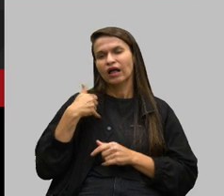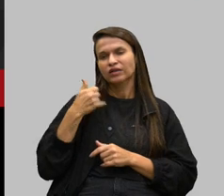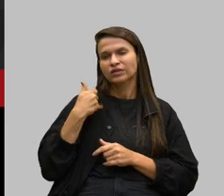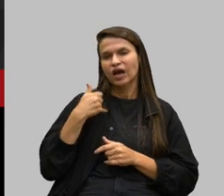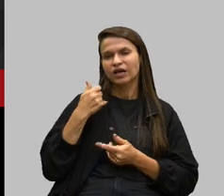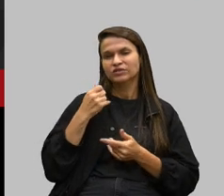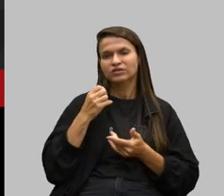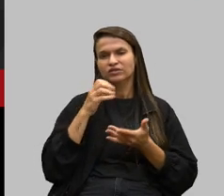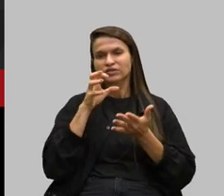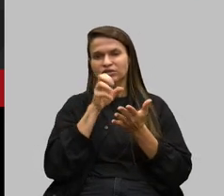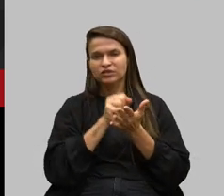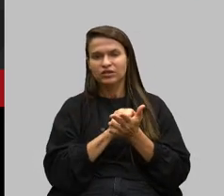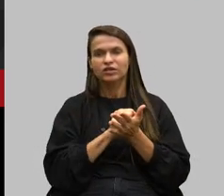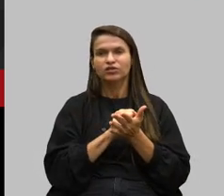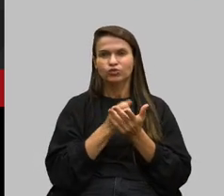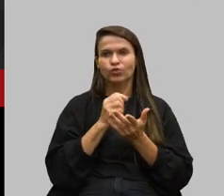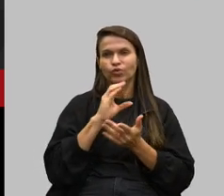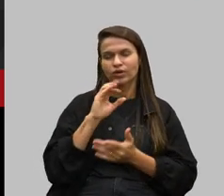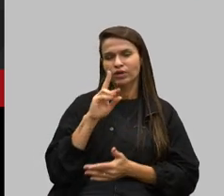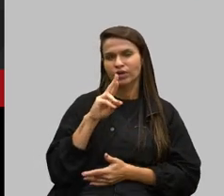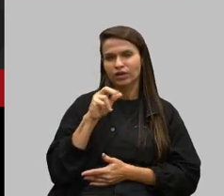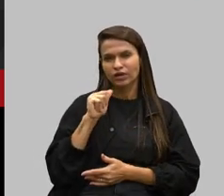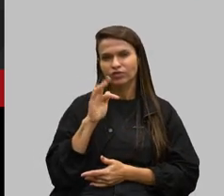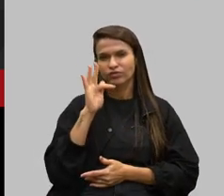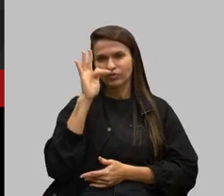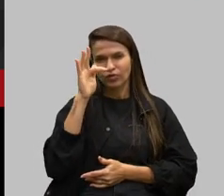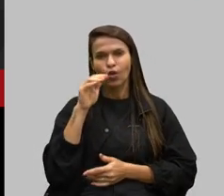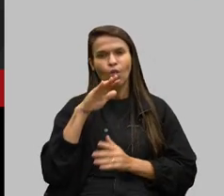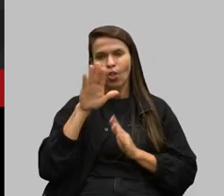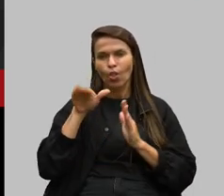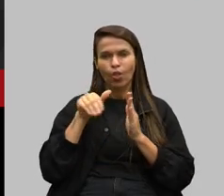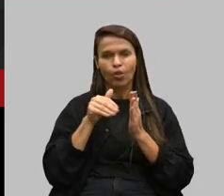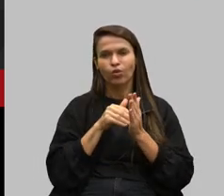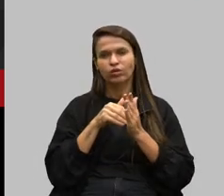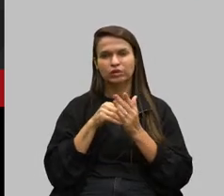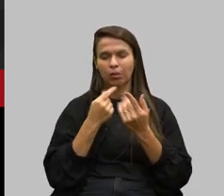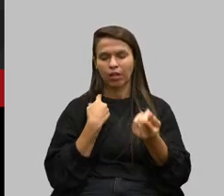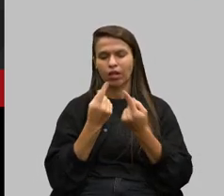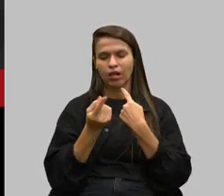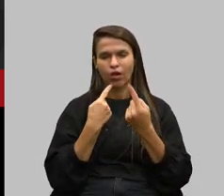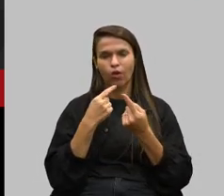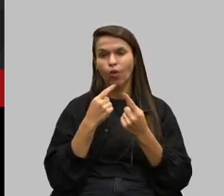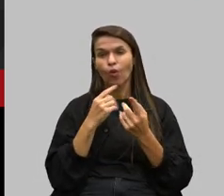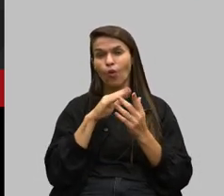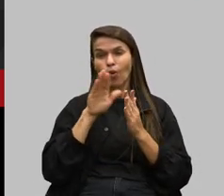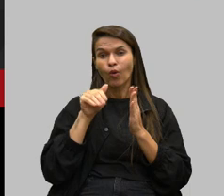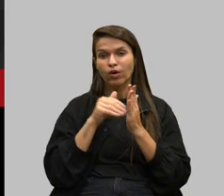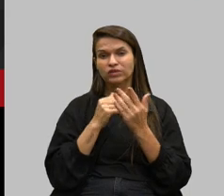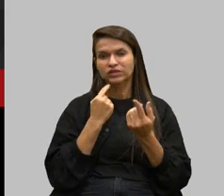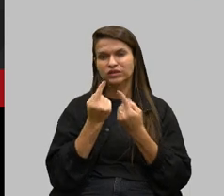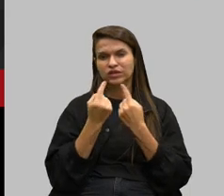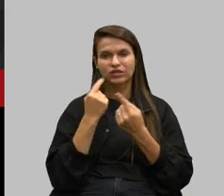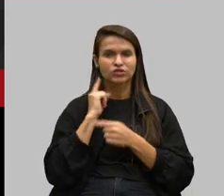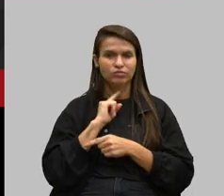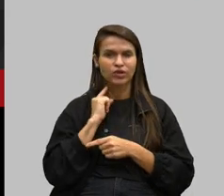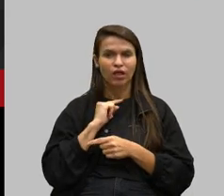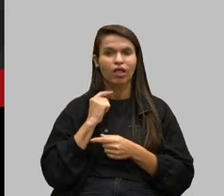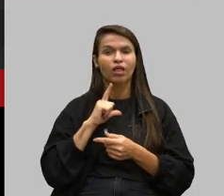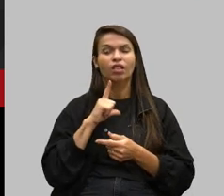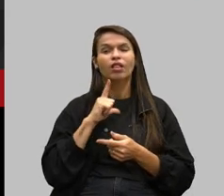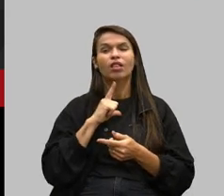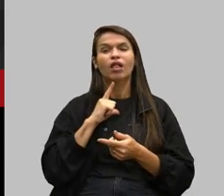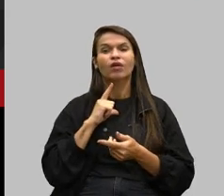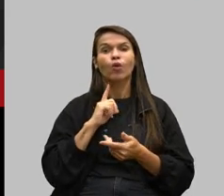futuro né também não é todo mundo que trafega por todas as estradas de Minas Então a gente tem o dever de falar isso para as